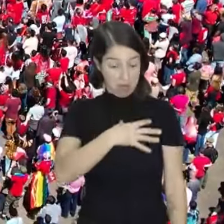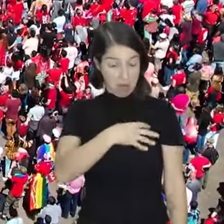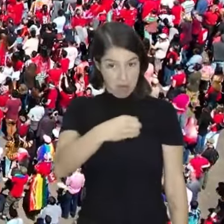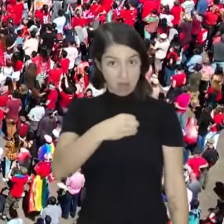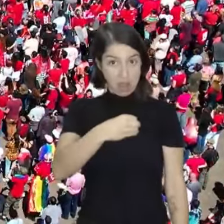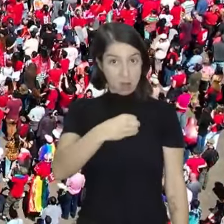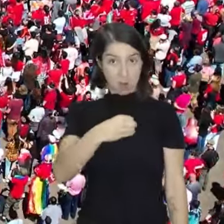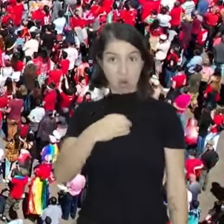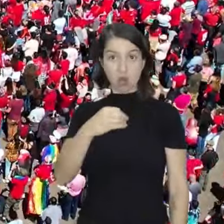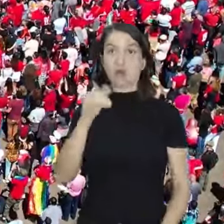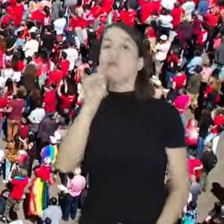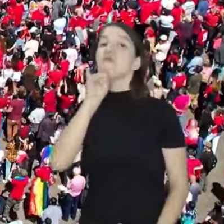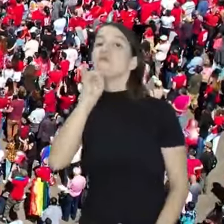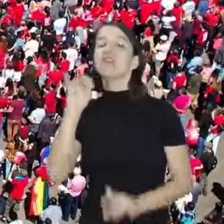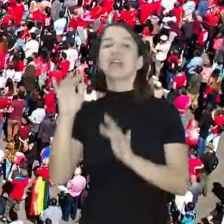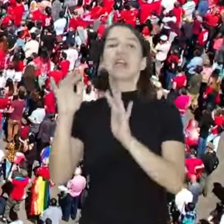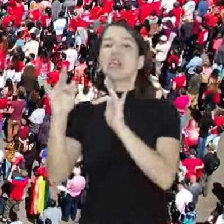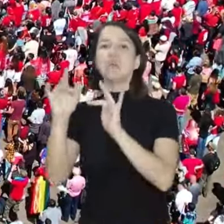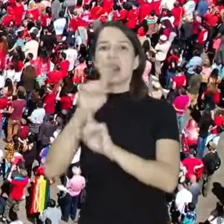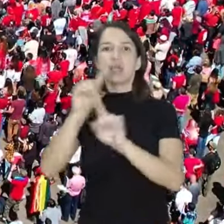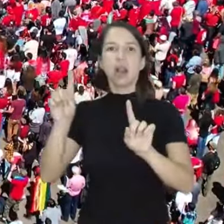seguinte.